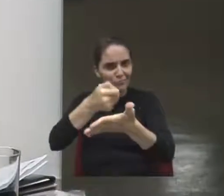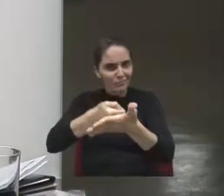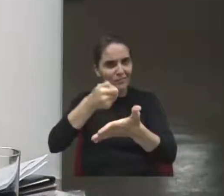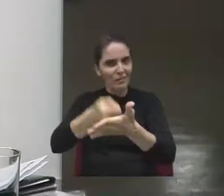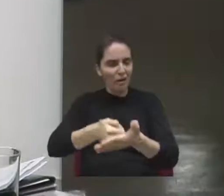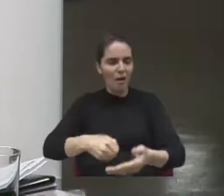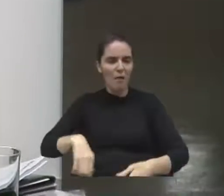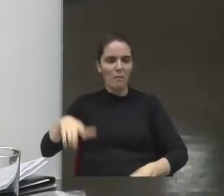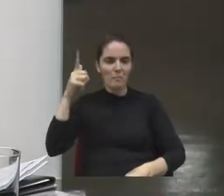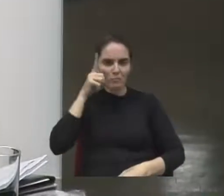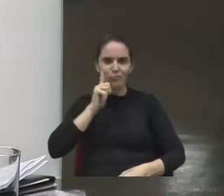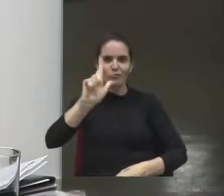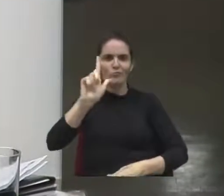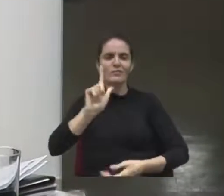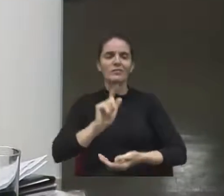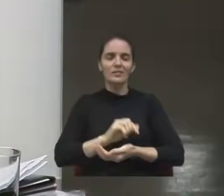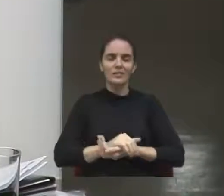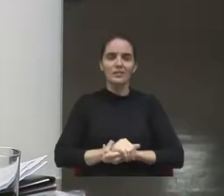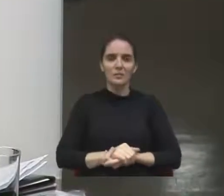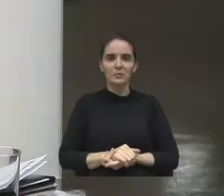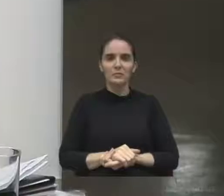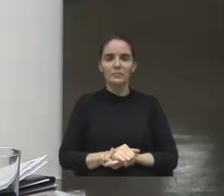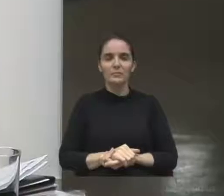É extremamente